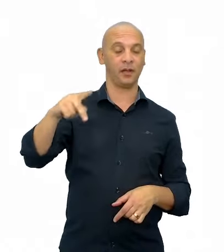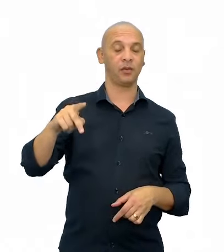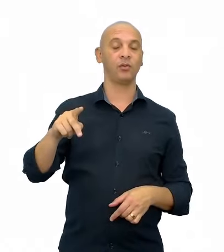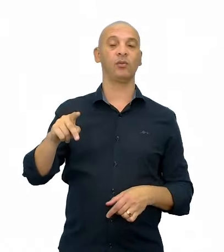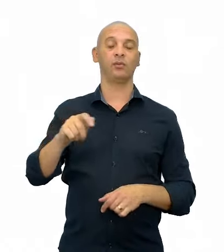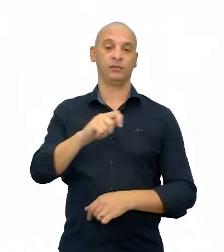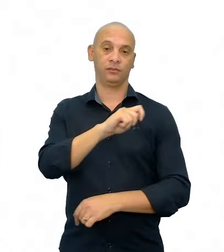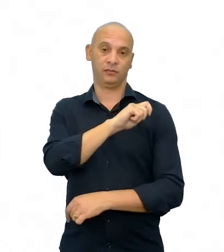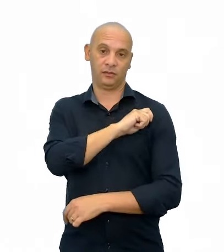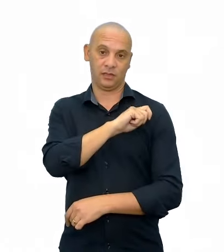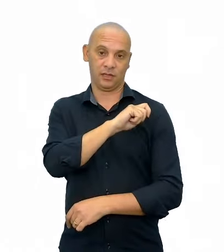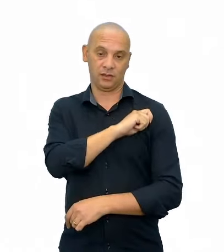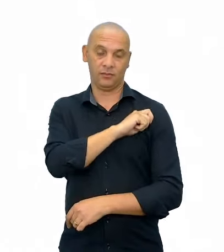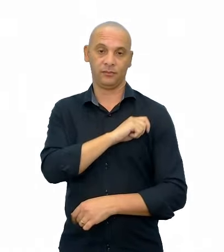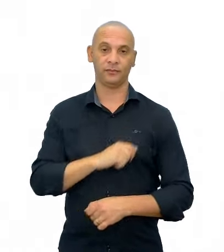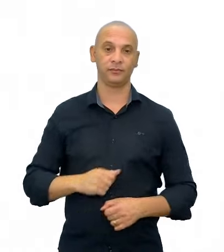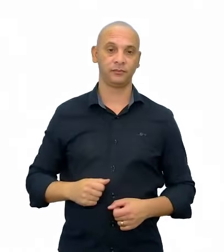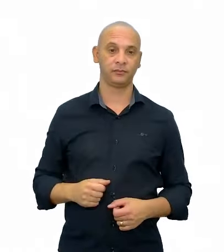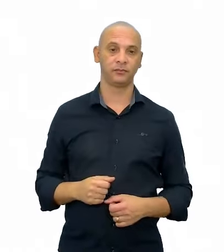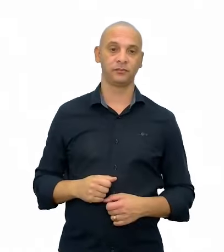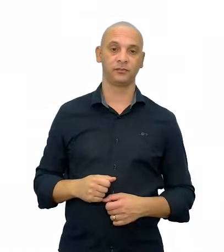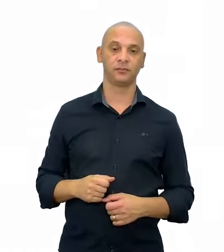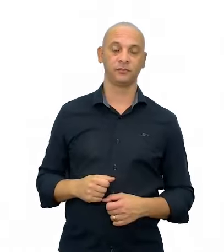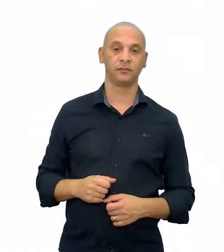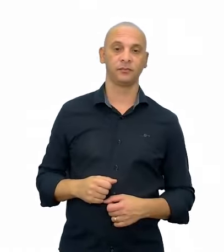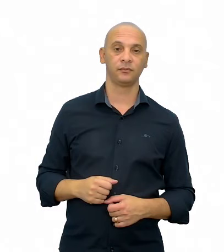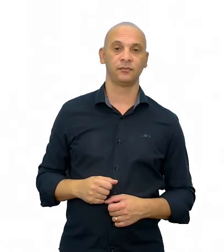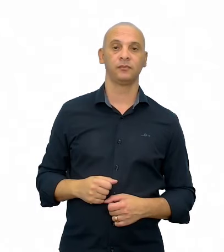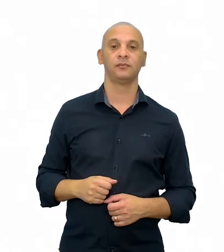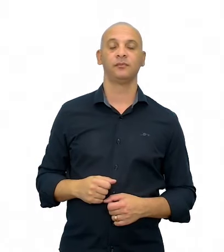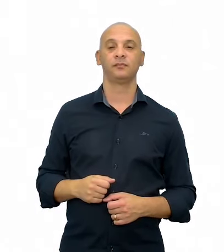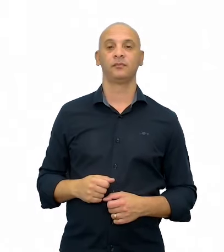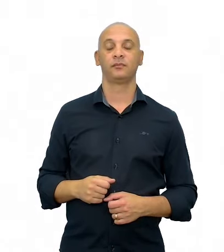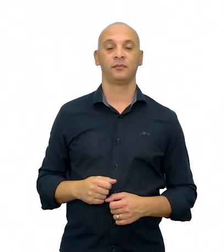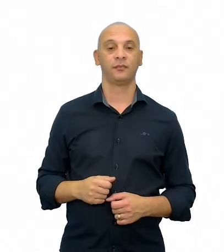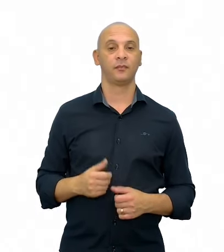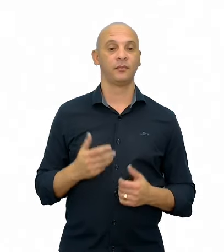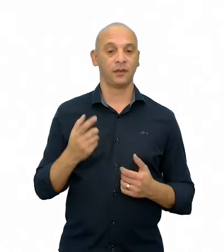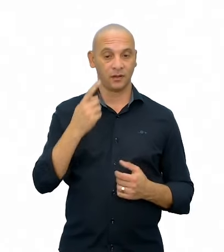computacional a ser evidenciado, né?